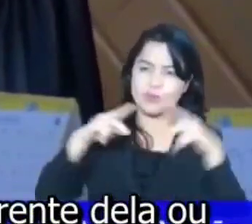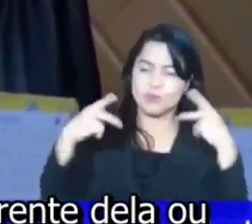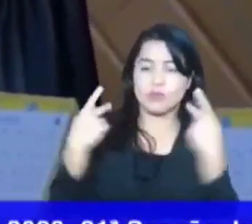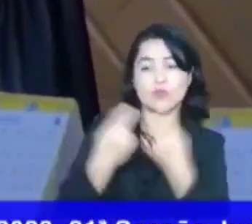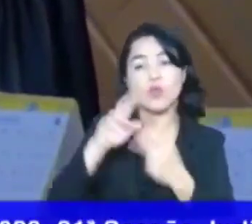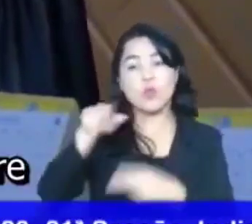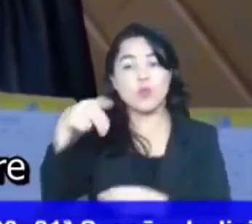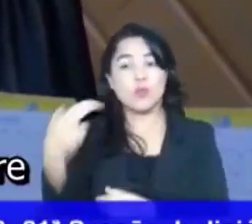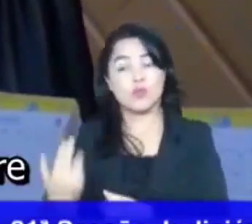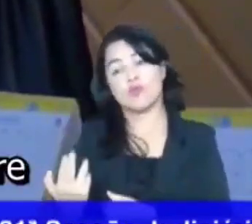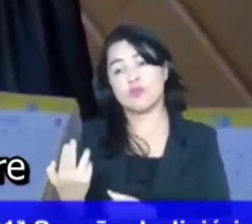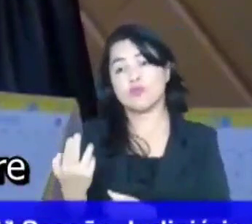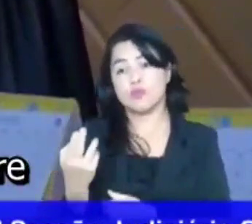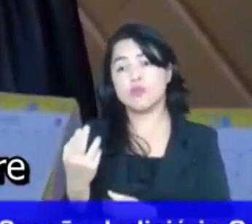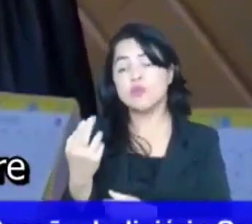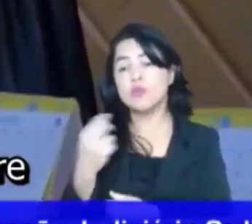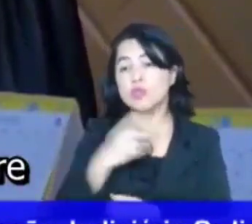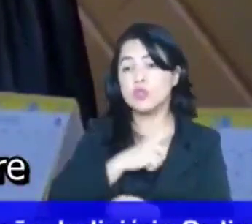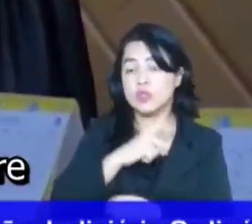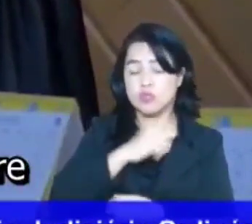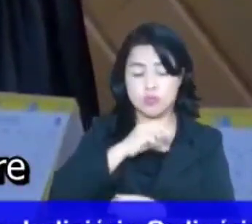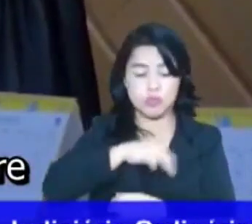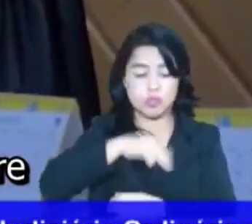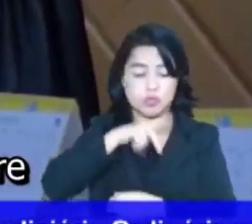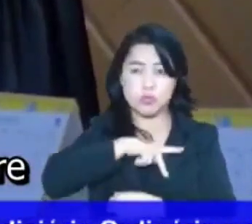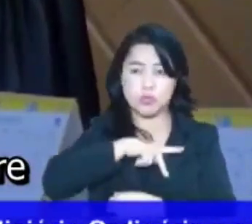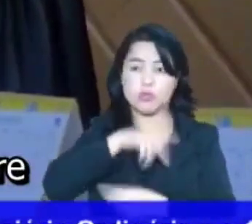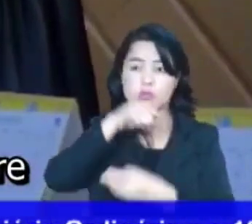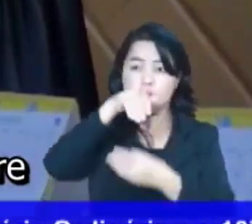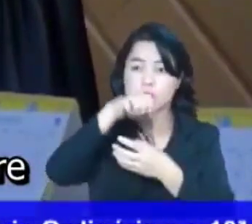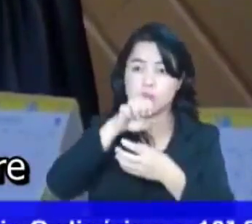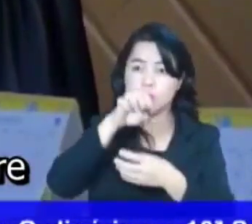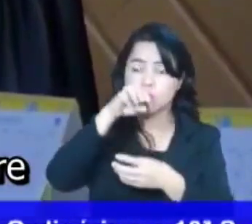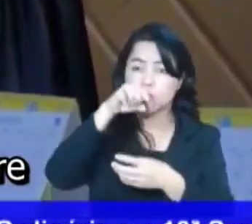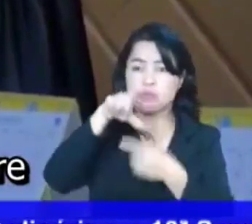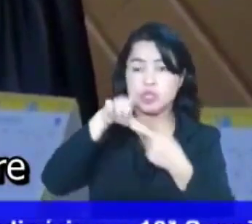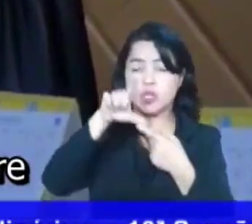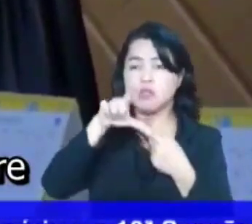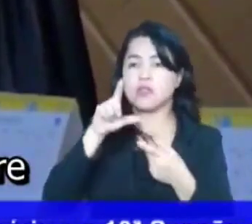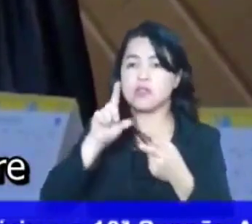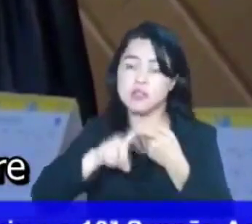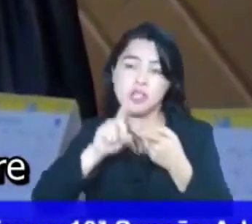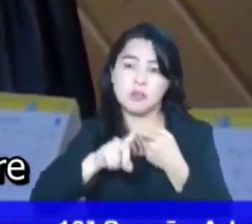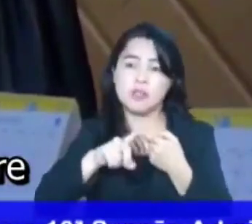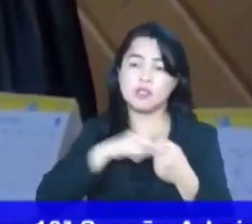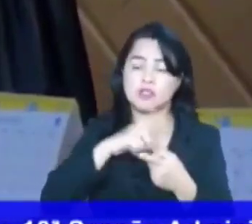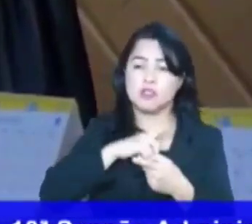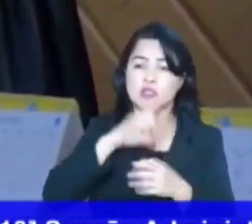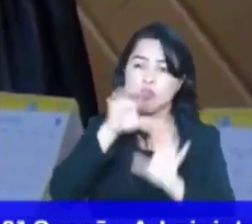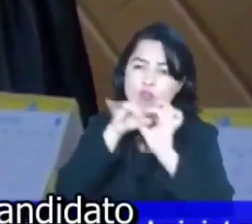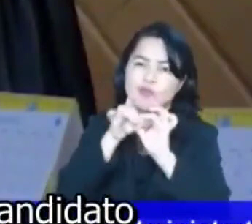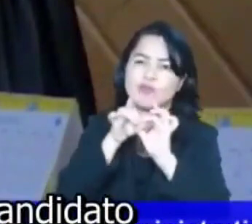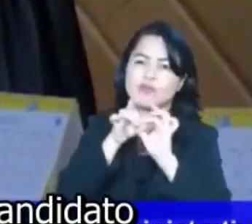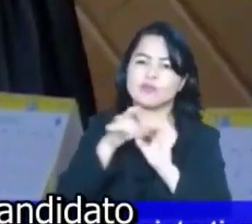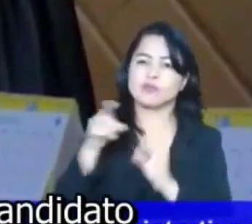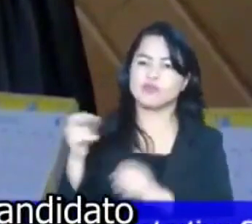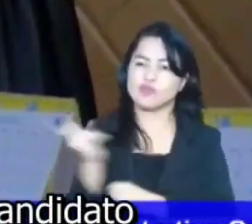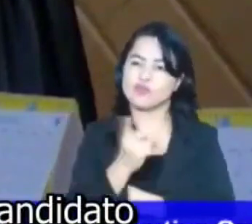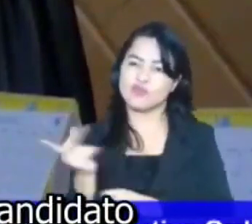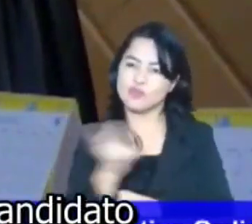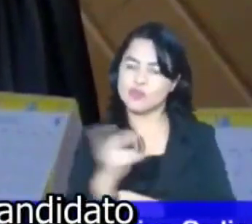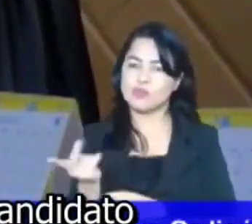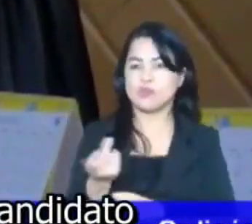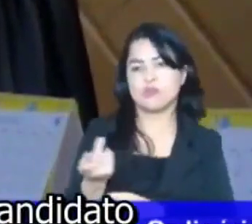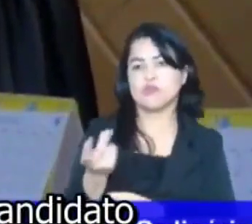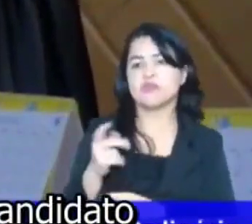dela ou, eventualmente, caso o Ministério Público demonstre que há alguma conexão ou algum vínculo com